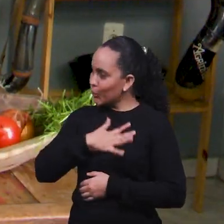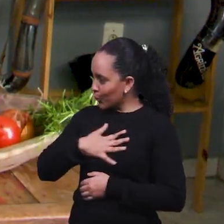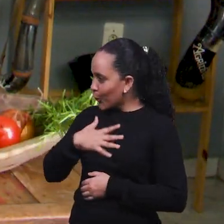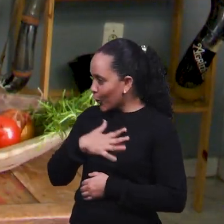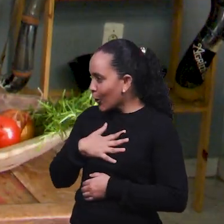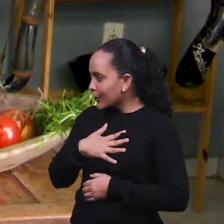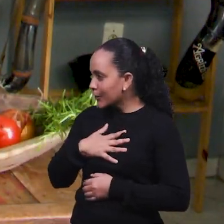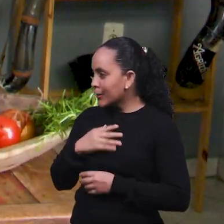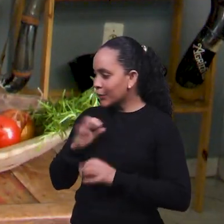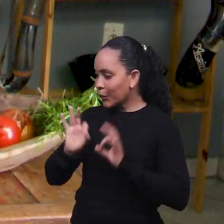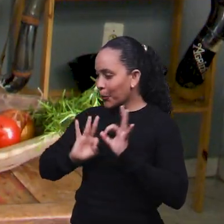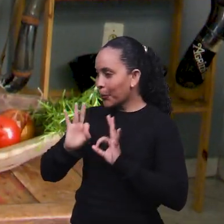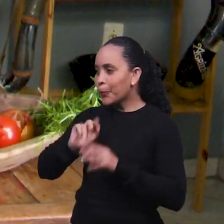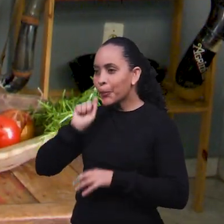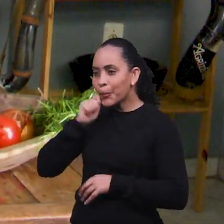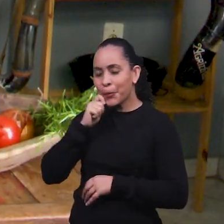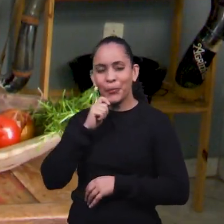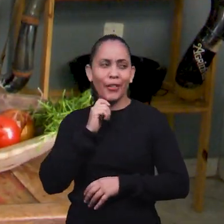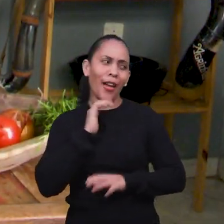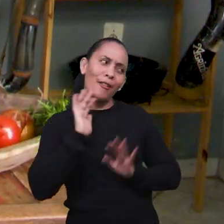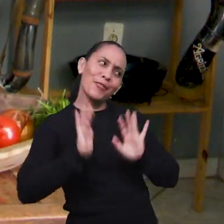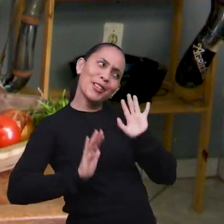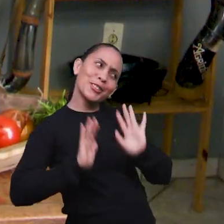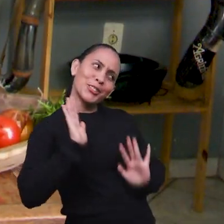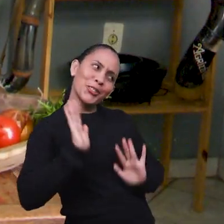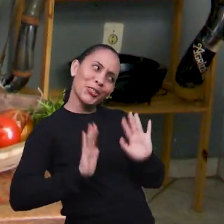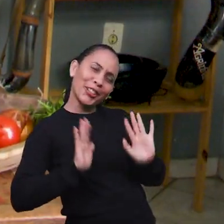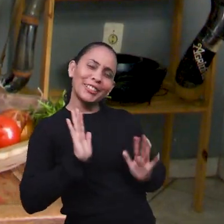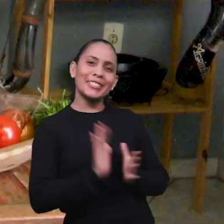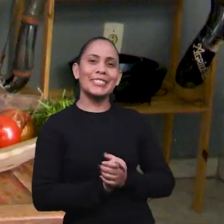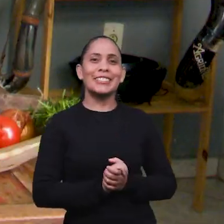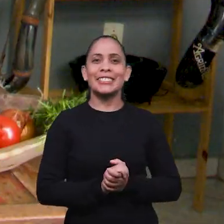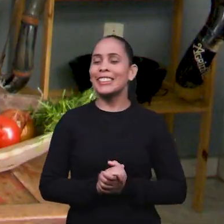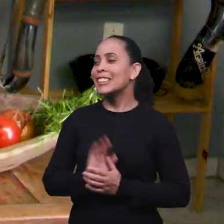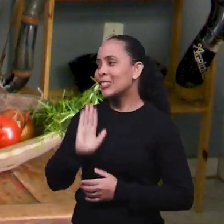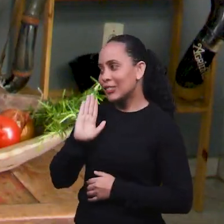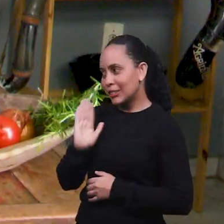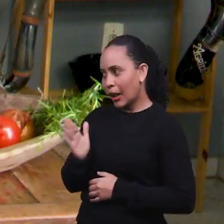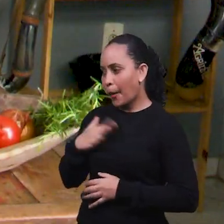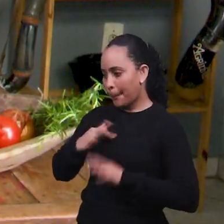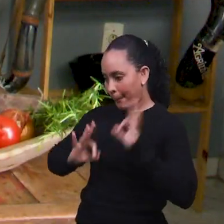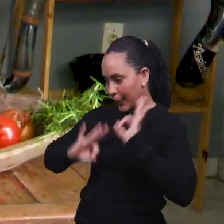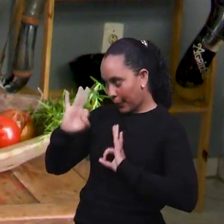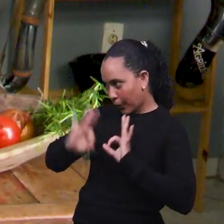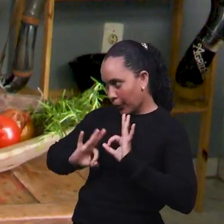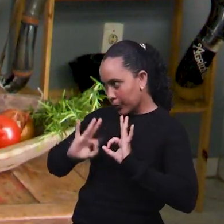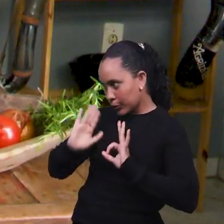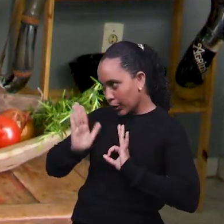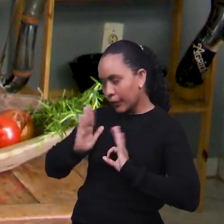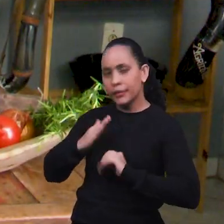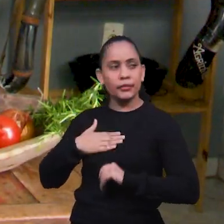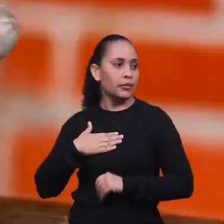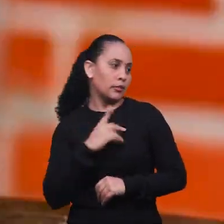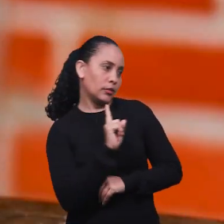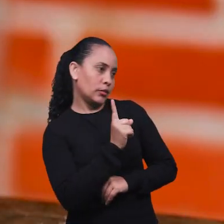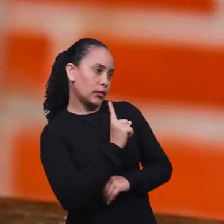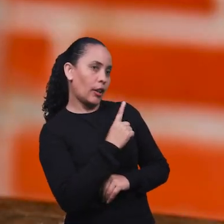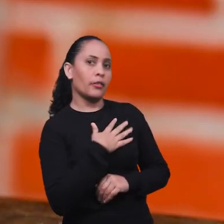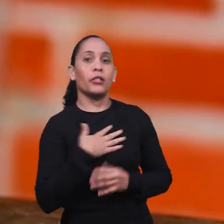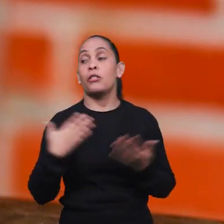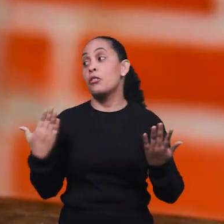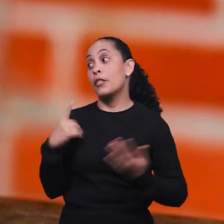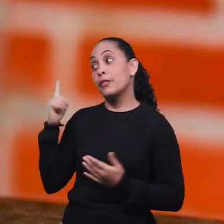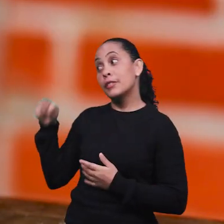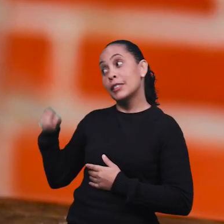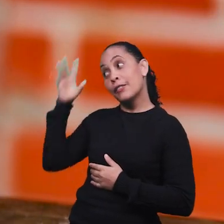A senhora gosta de fazer pão? De vez em quando. É? A senhora já fez esse? Não. Não. Então, a Esse